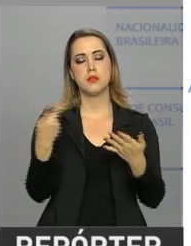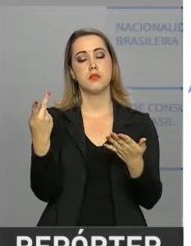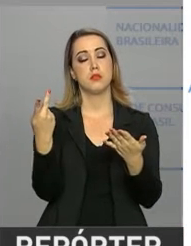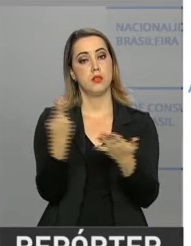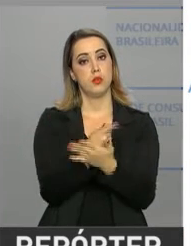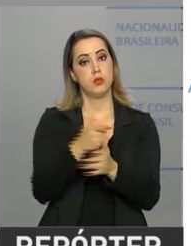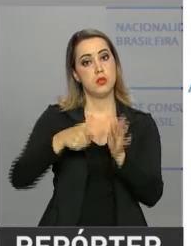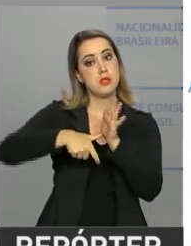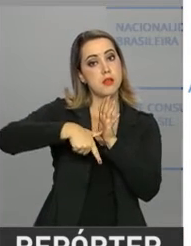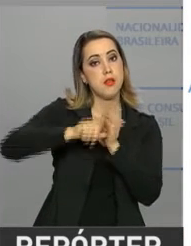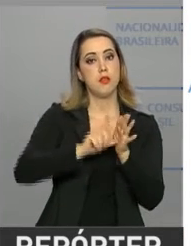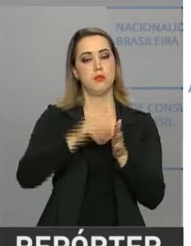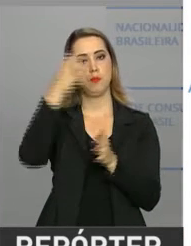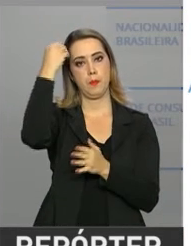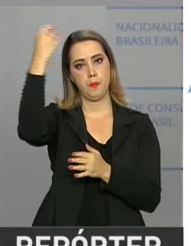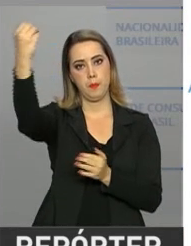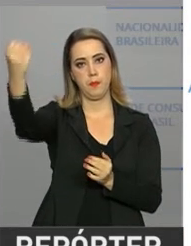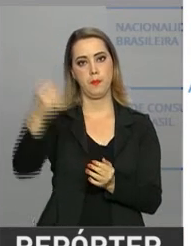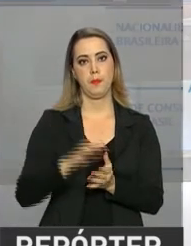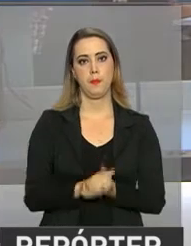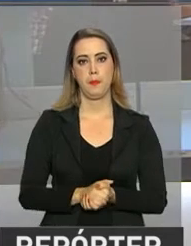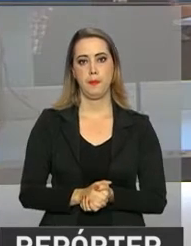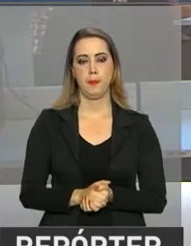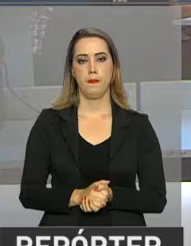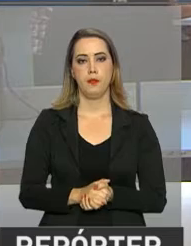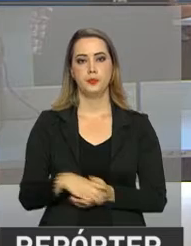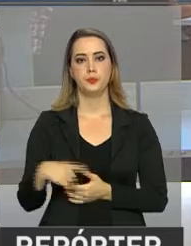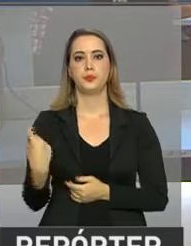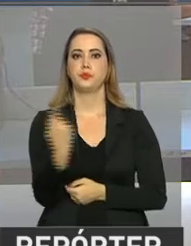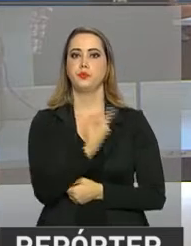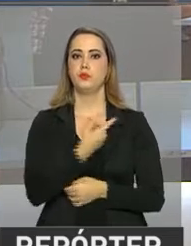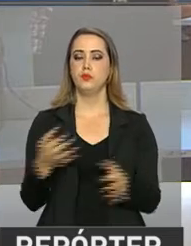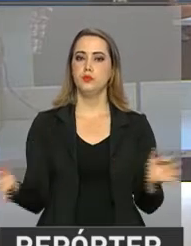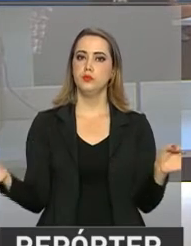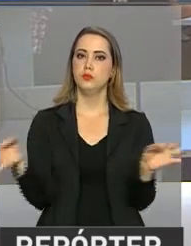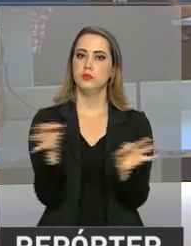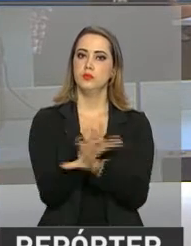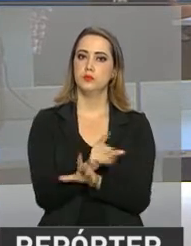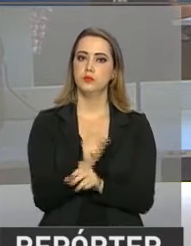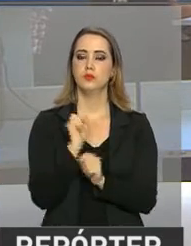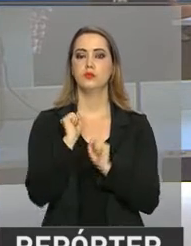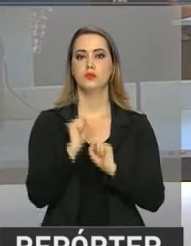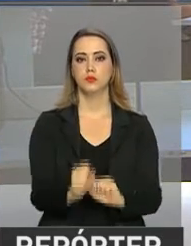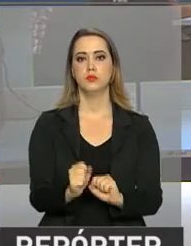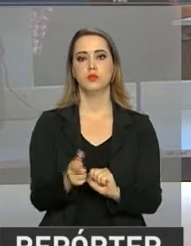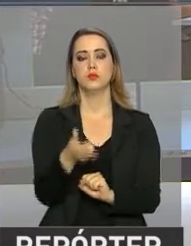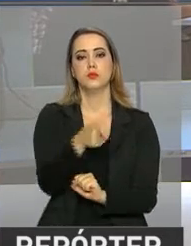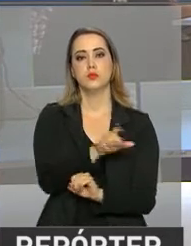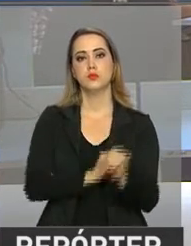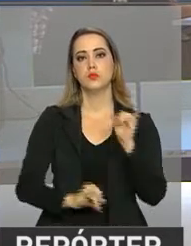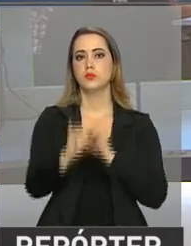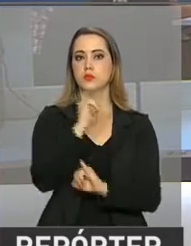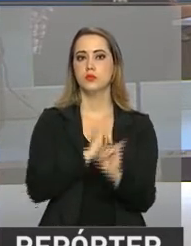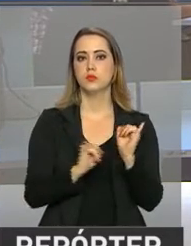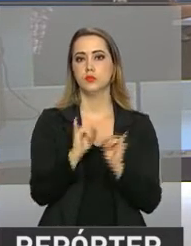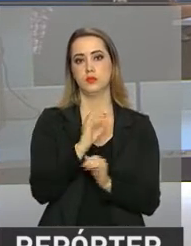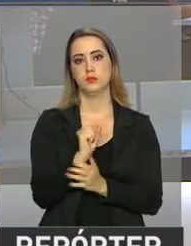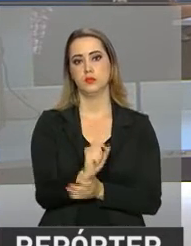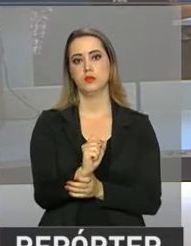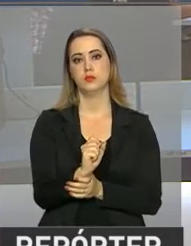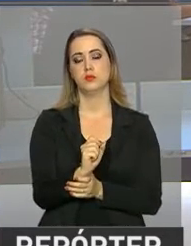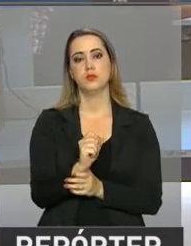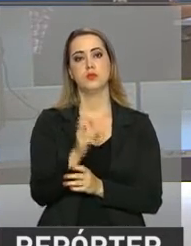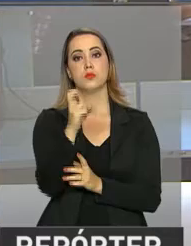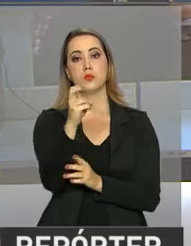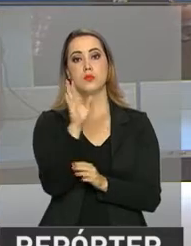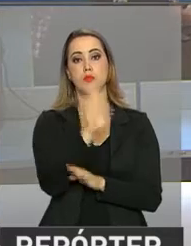ser tomadas antes da viagem. E esta edição do Repórter NBR termina aqui. Podemos voltar a qualquer momento com outras informações